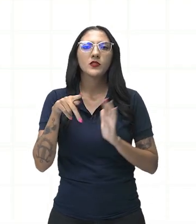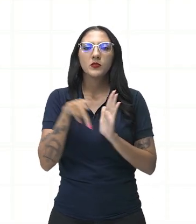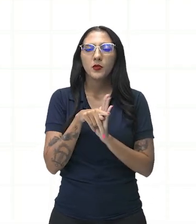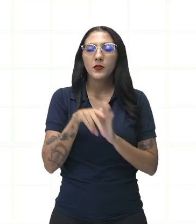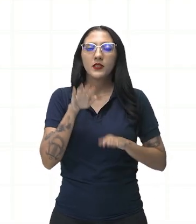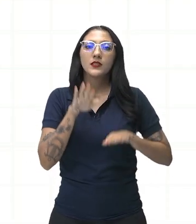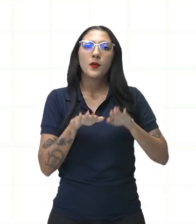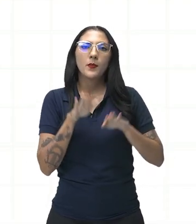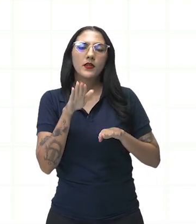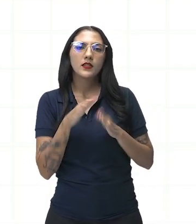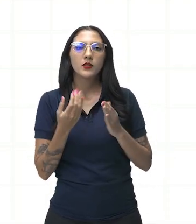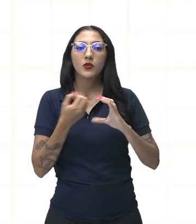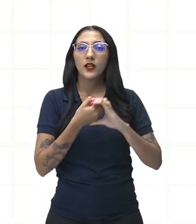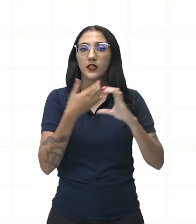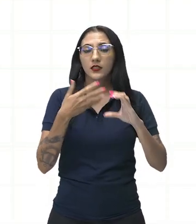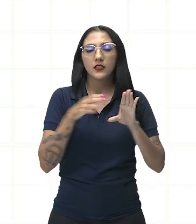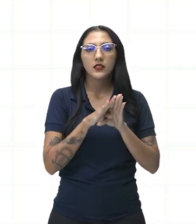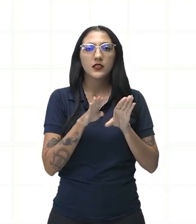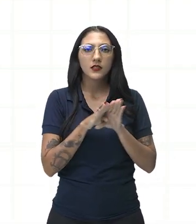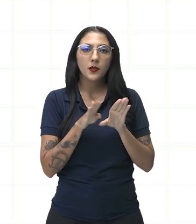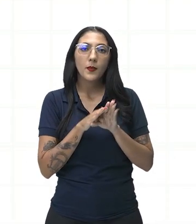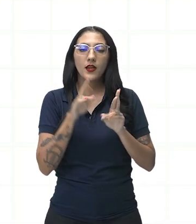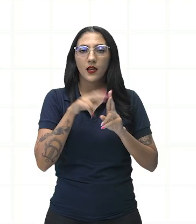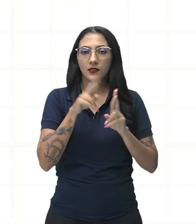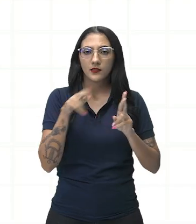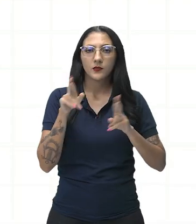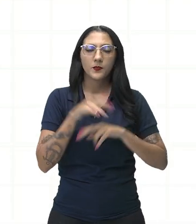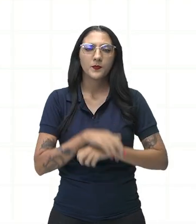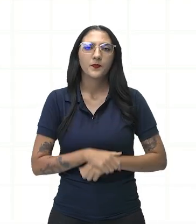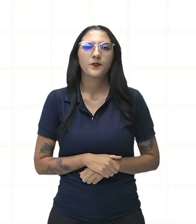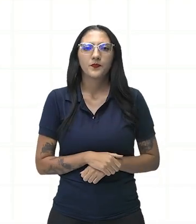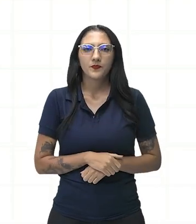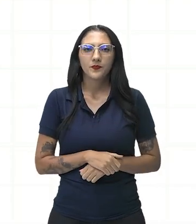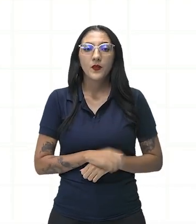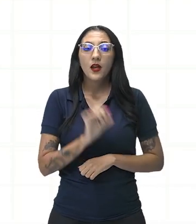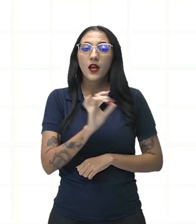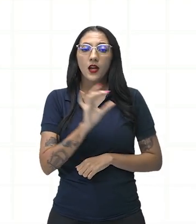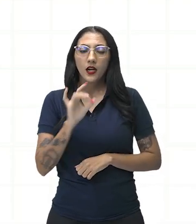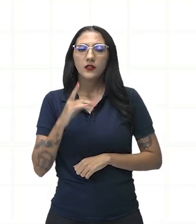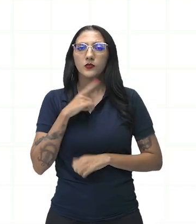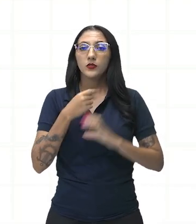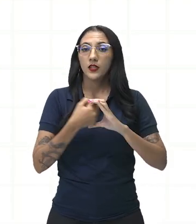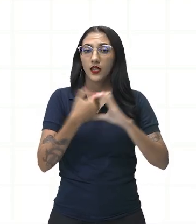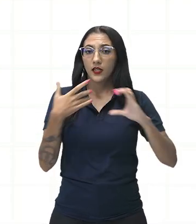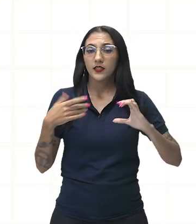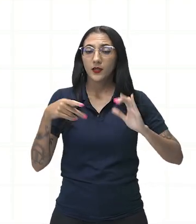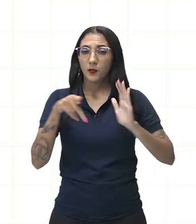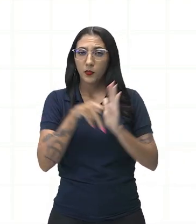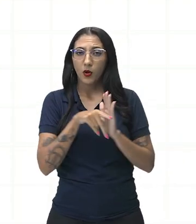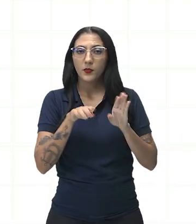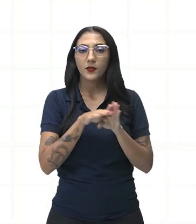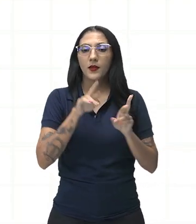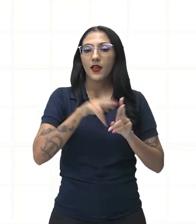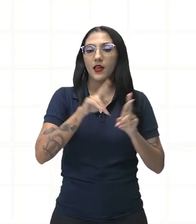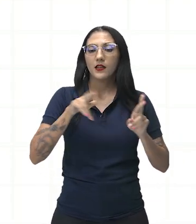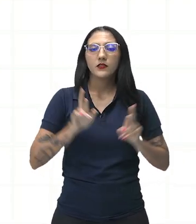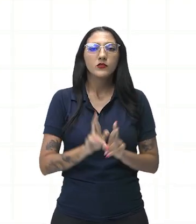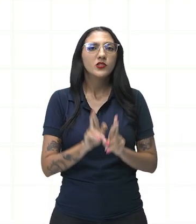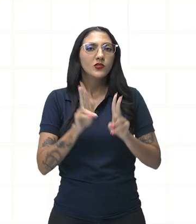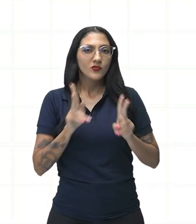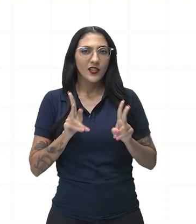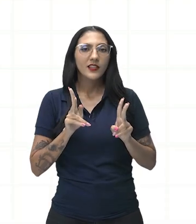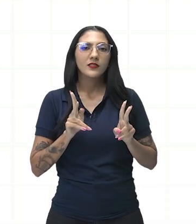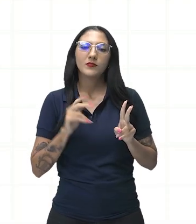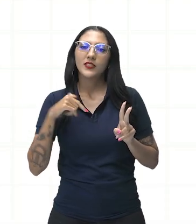suas propriedades e comportamentos. Cada um deles possui características e reações específicas que ajudam a entender